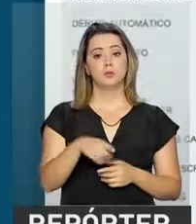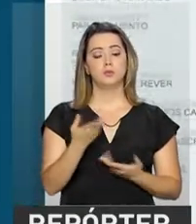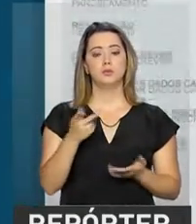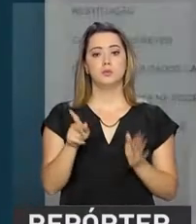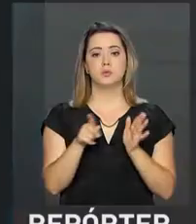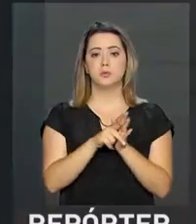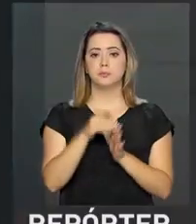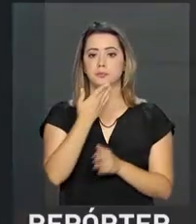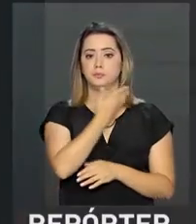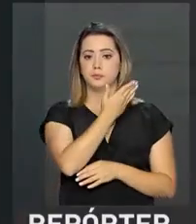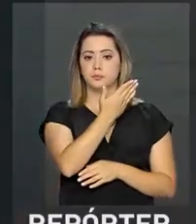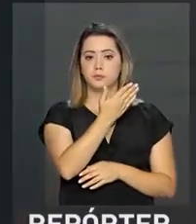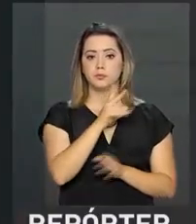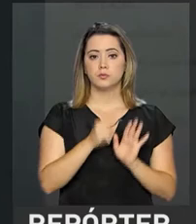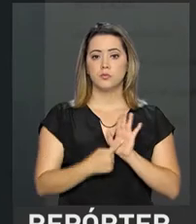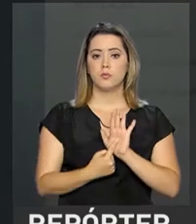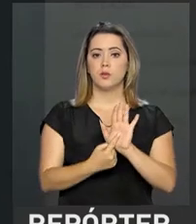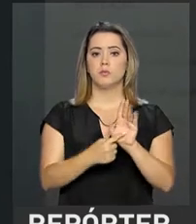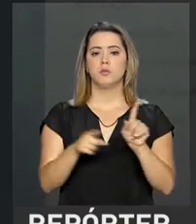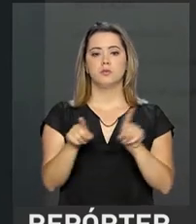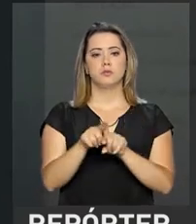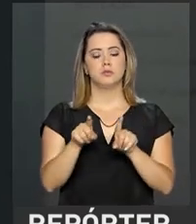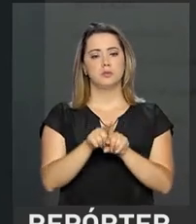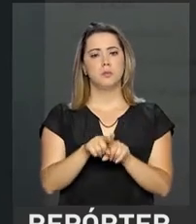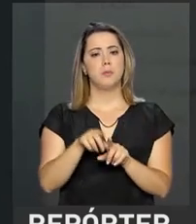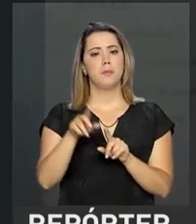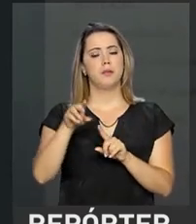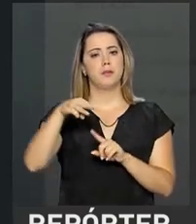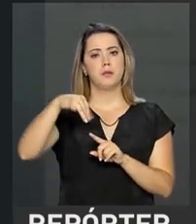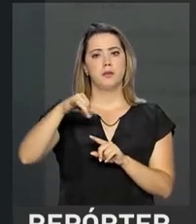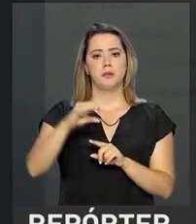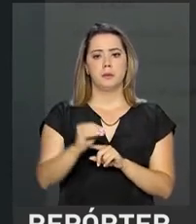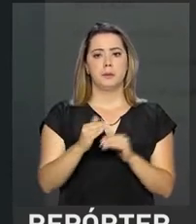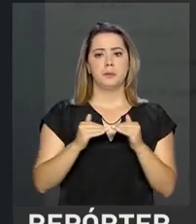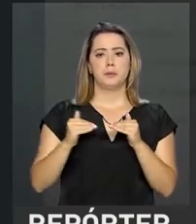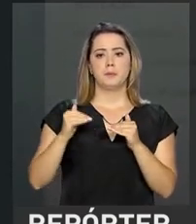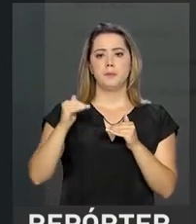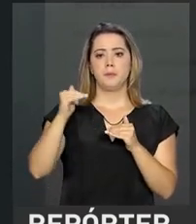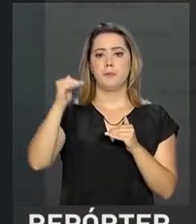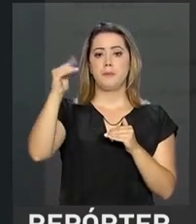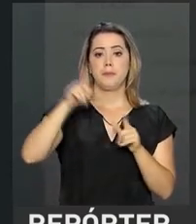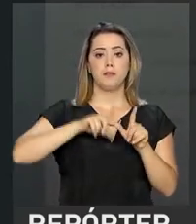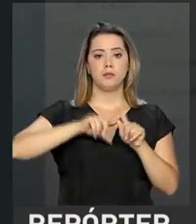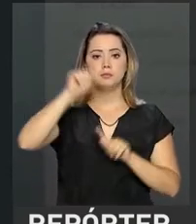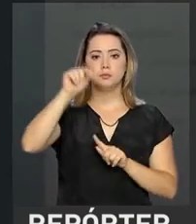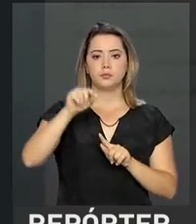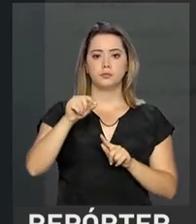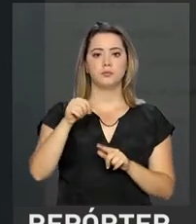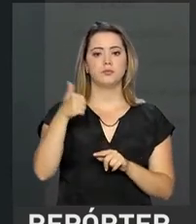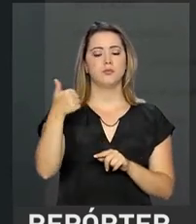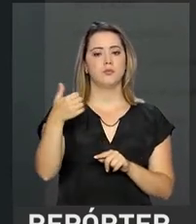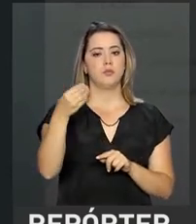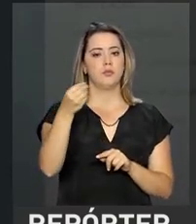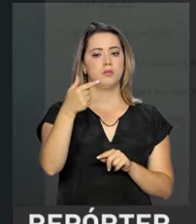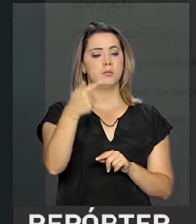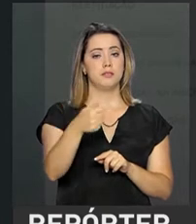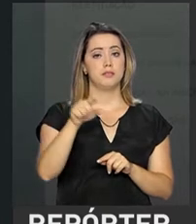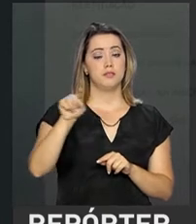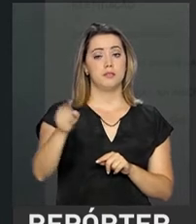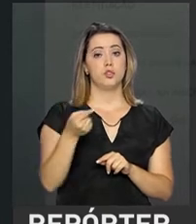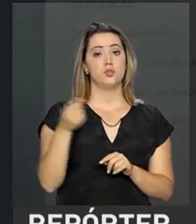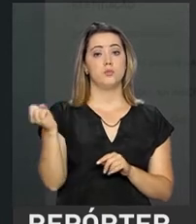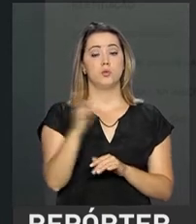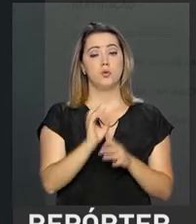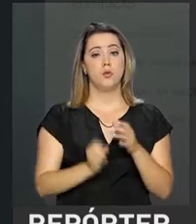do empreendedor e demonstram ainda que no mês de maio houve crescimento recorde foram 107 mil micro